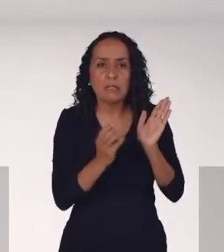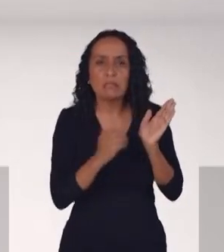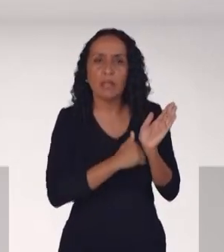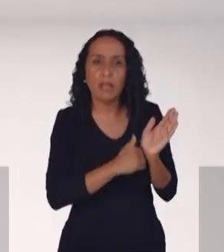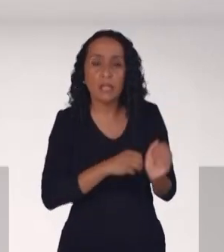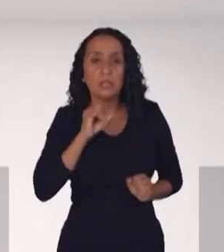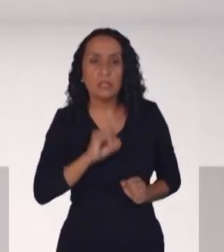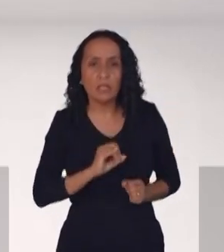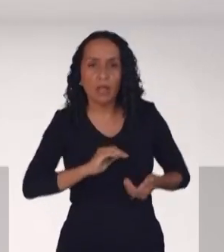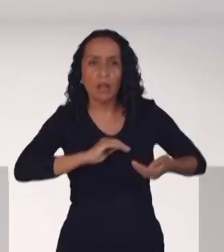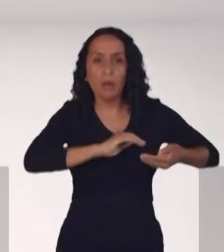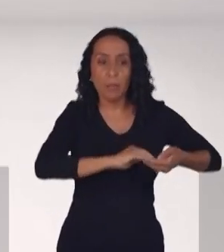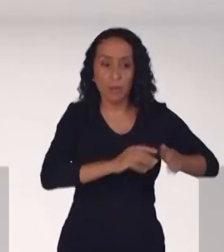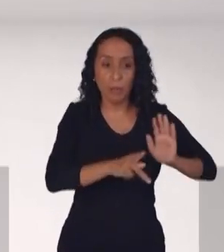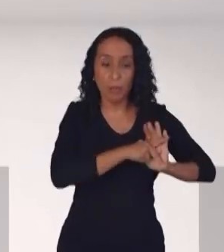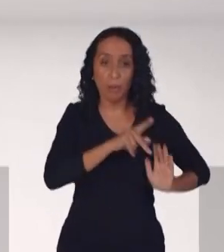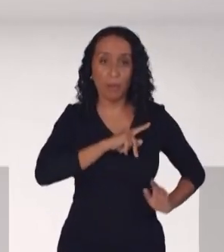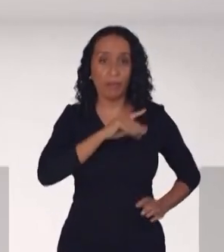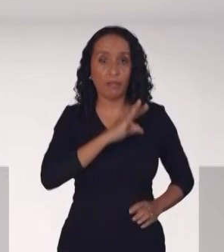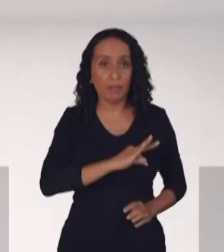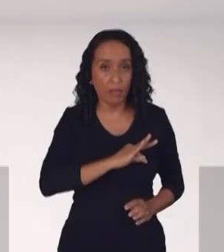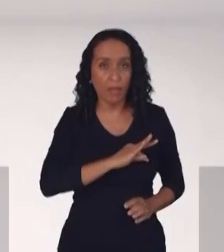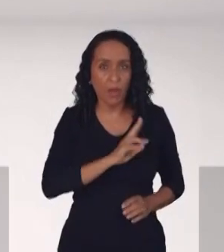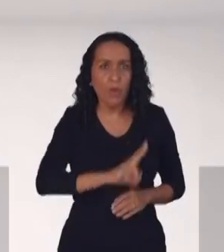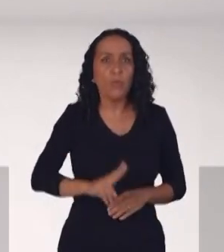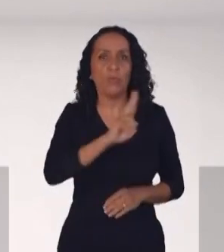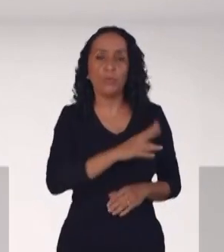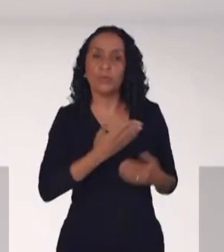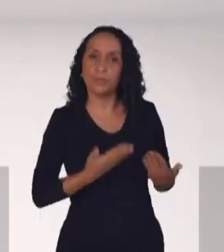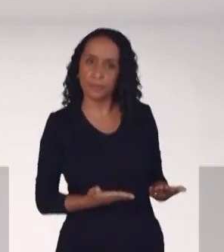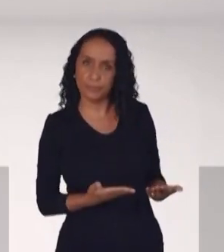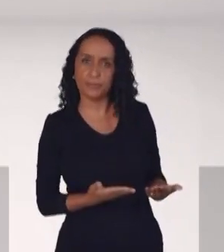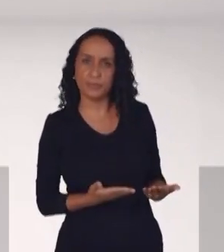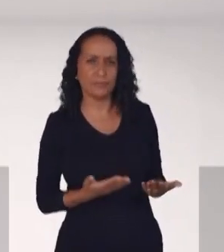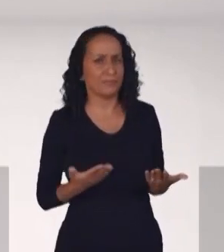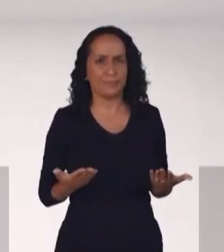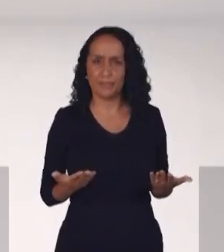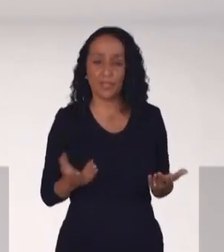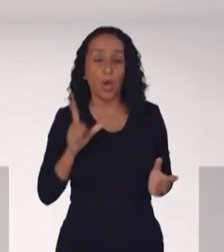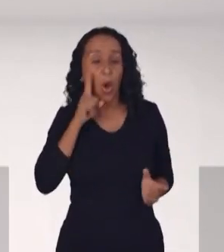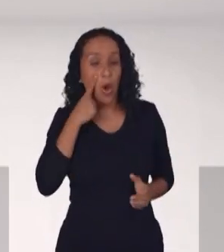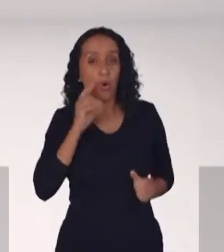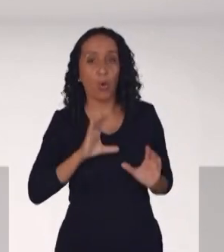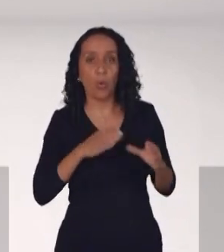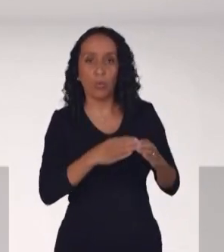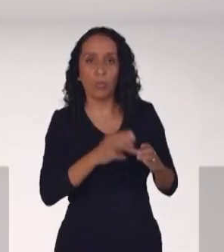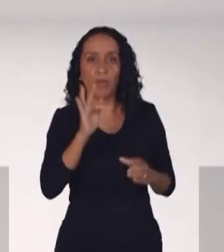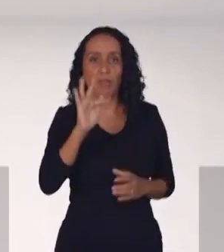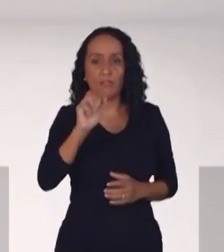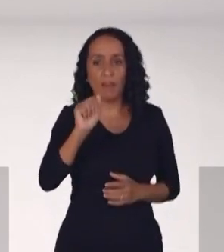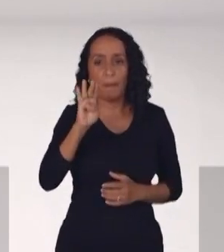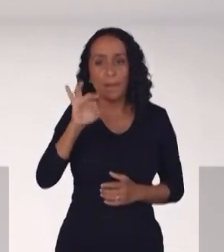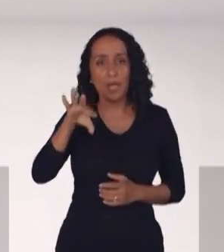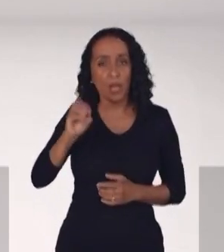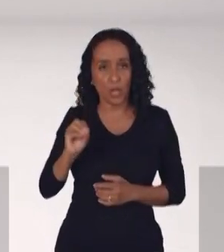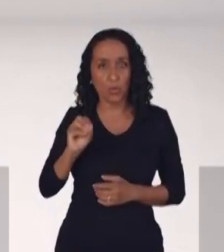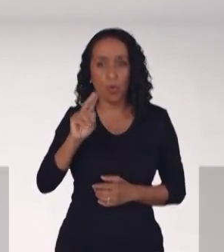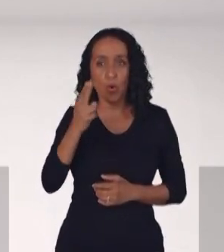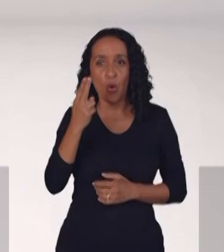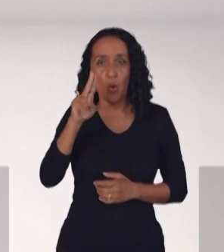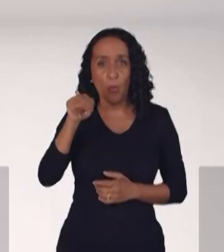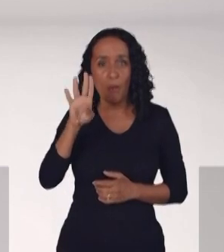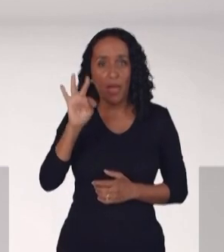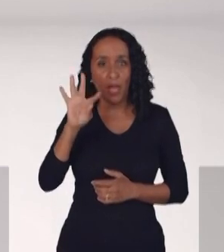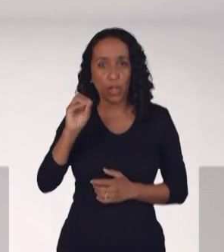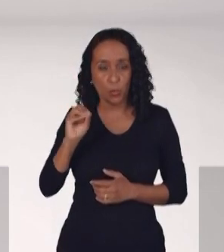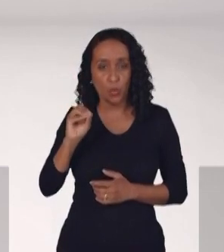de criar o orçamento secreto se os parlamentares do próprio PT se utilizam dele? Olha só aqui alguns deles.